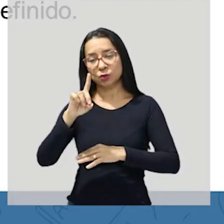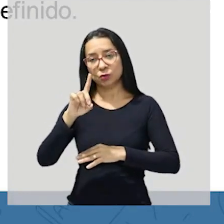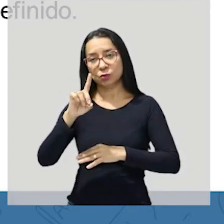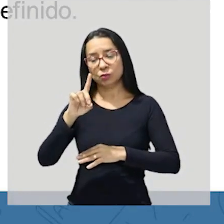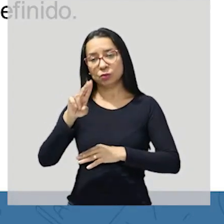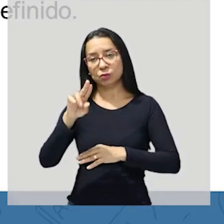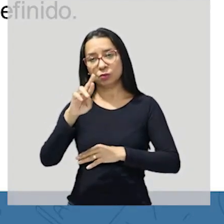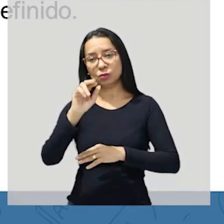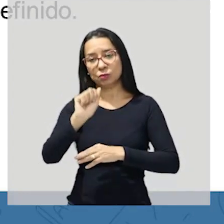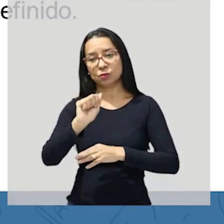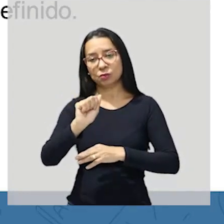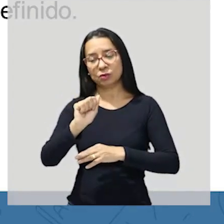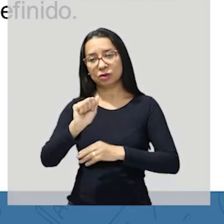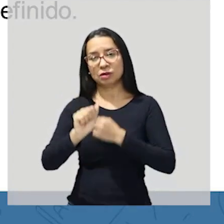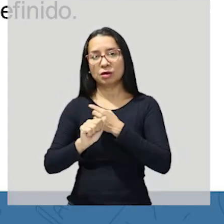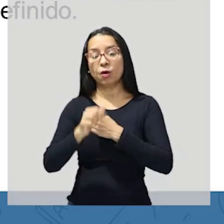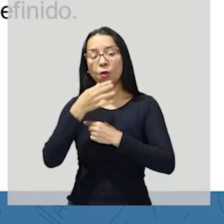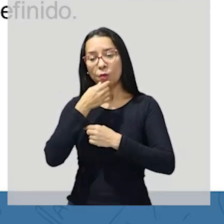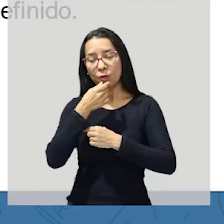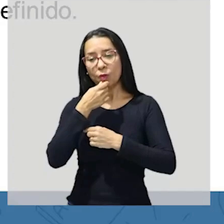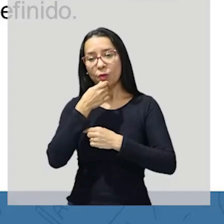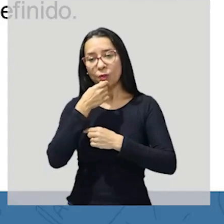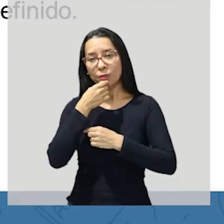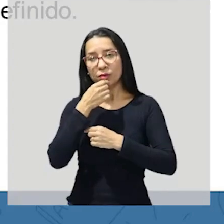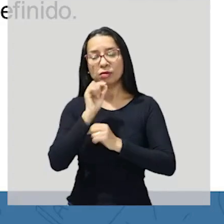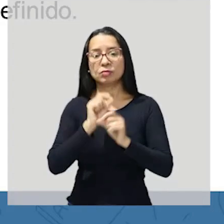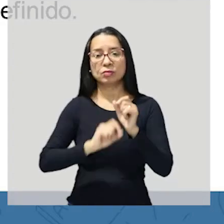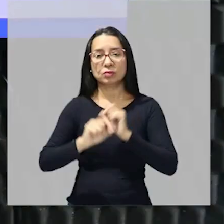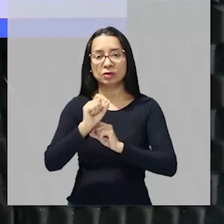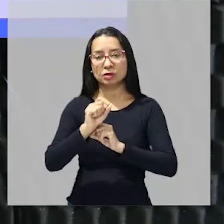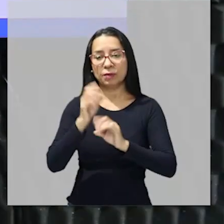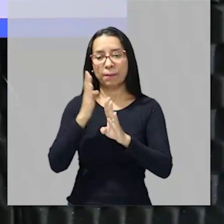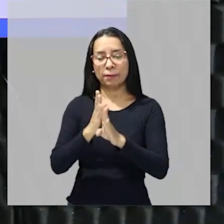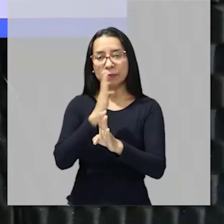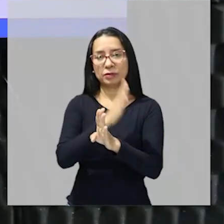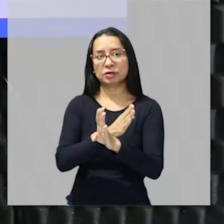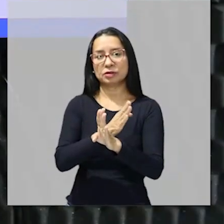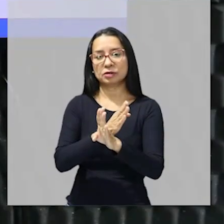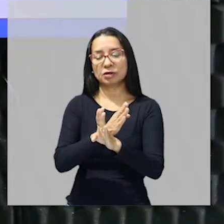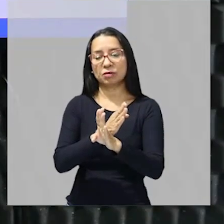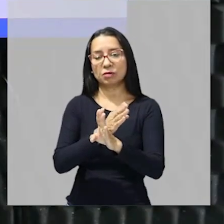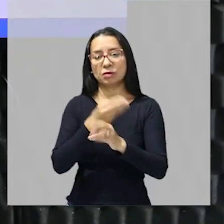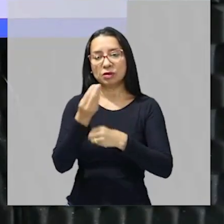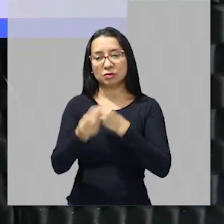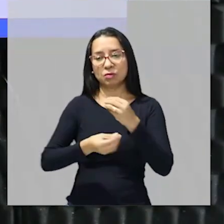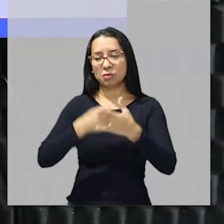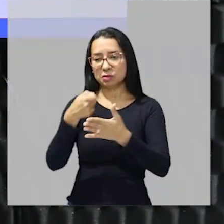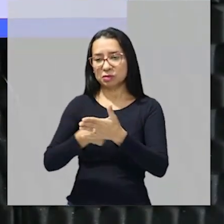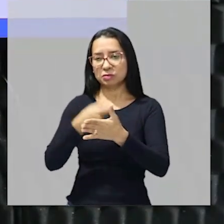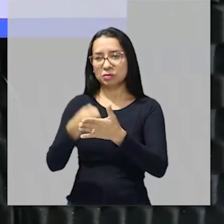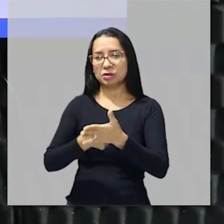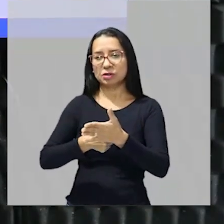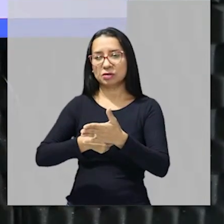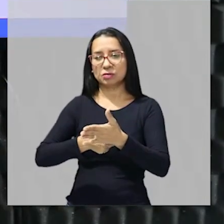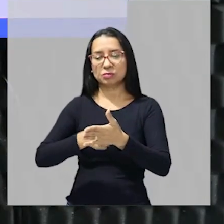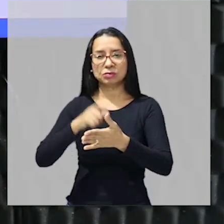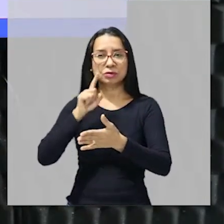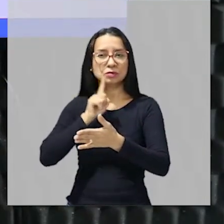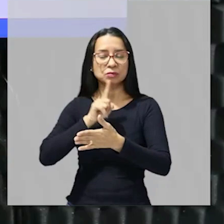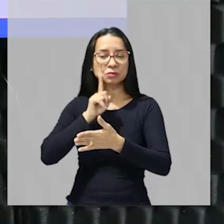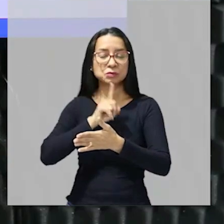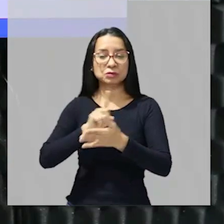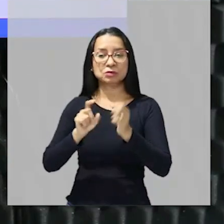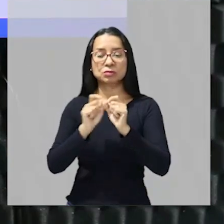Batista, Fidel acabou, por conta da bipolarização, por conta das pressões norte-americanas,